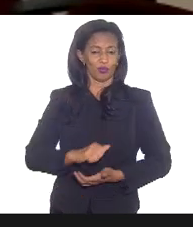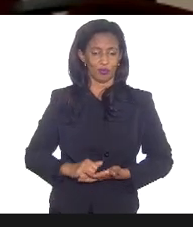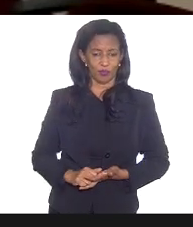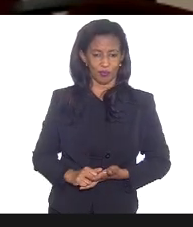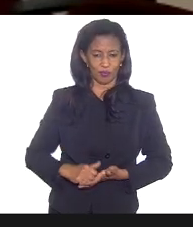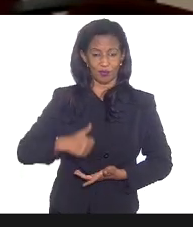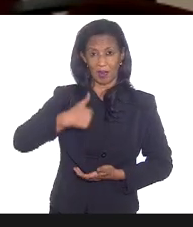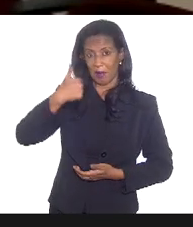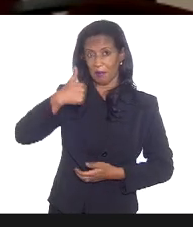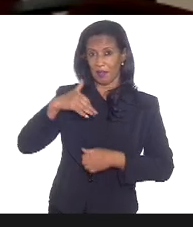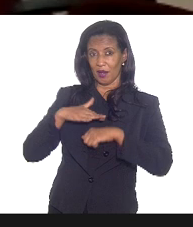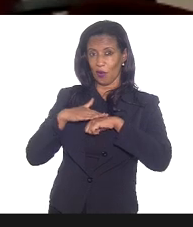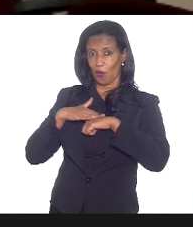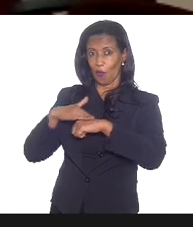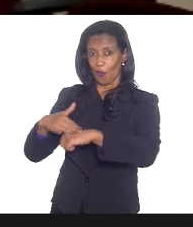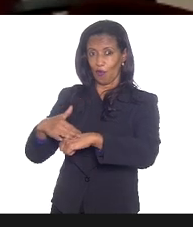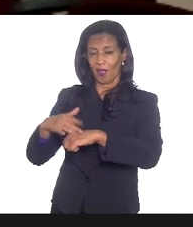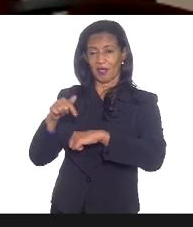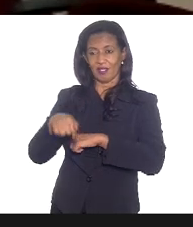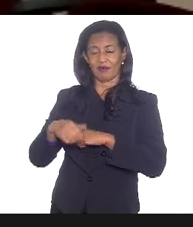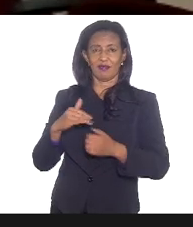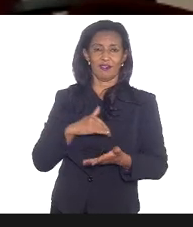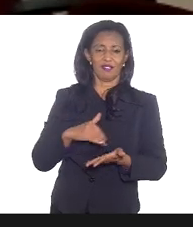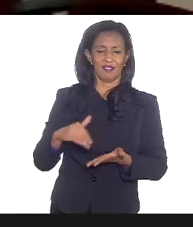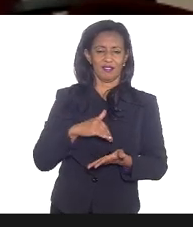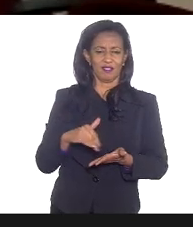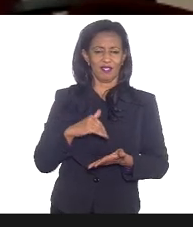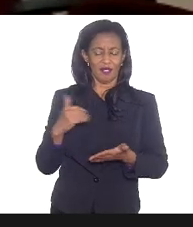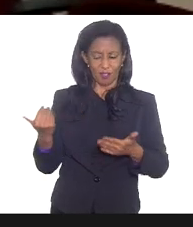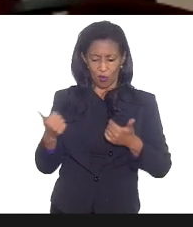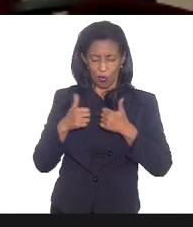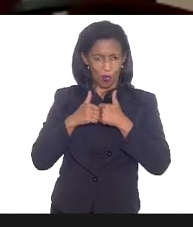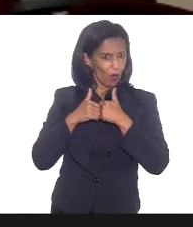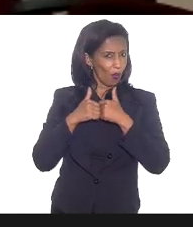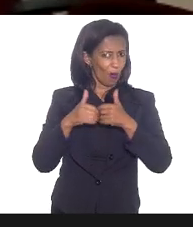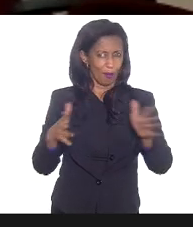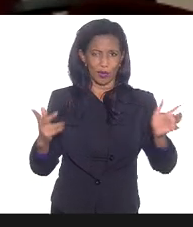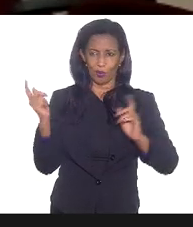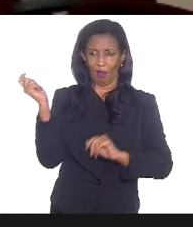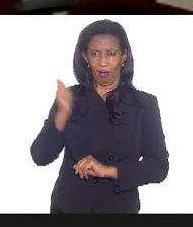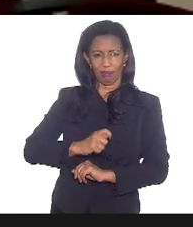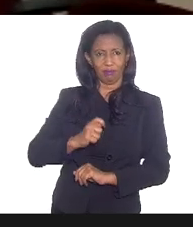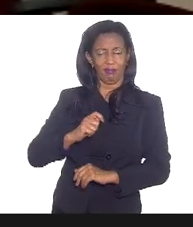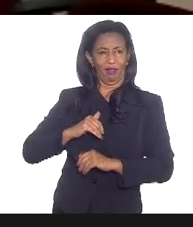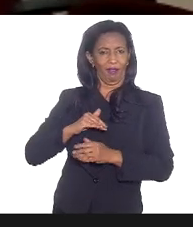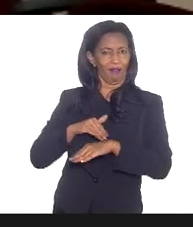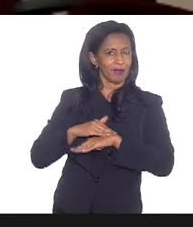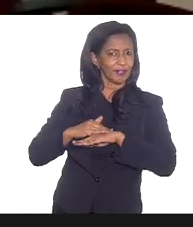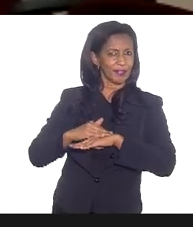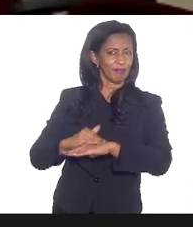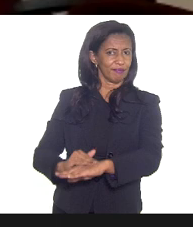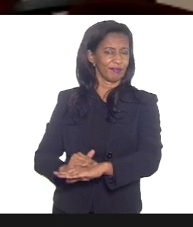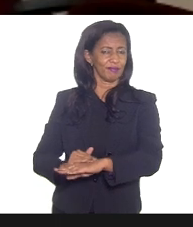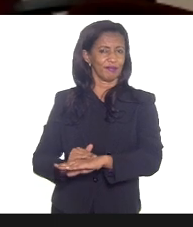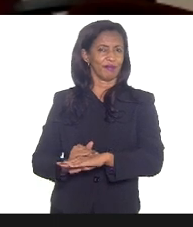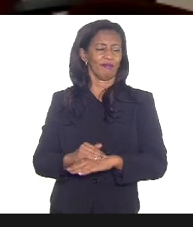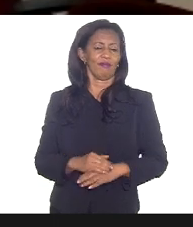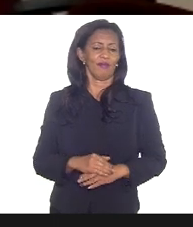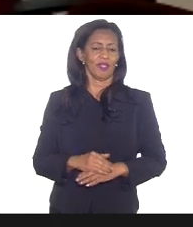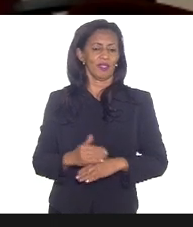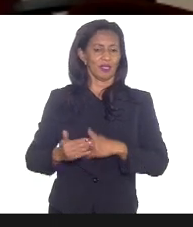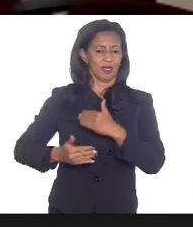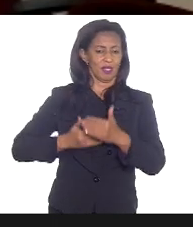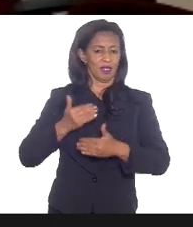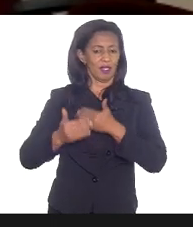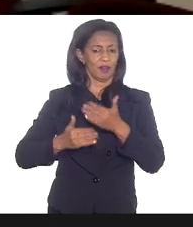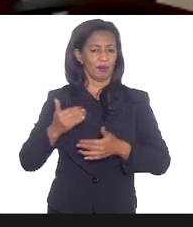Nossa primeira conversa aqui na secretaria, né? Tão logo pudemos, foi possível começar esse processo